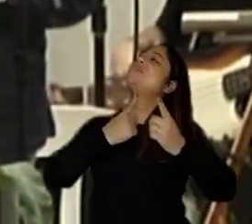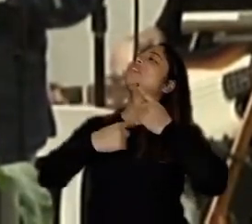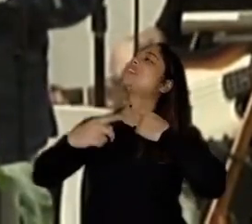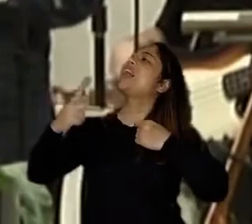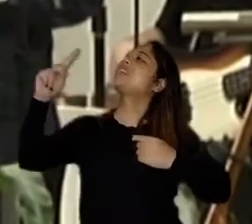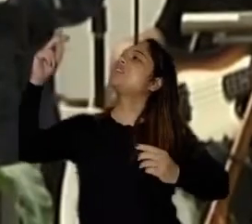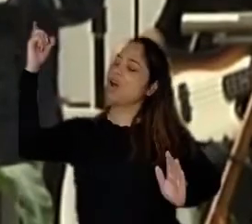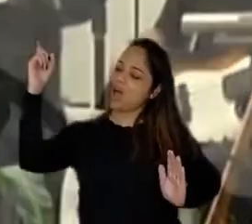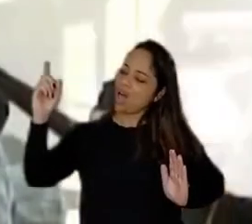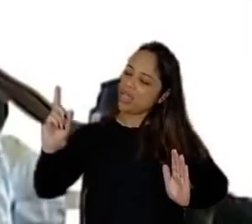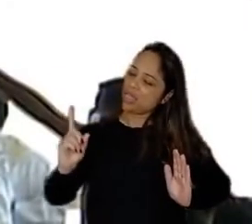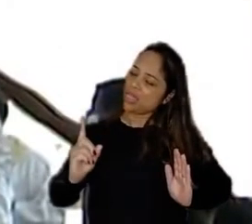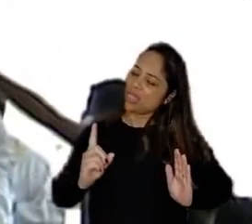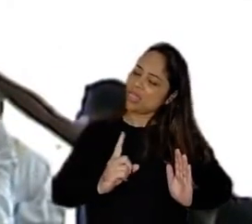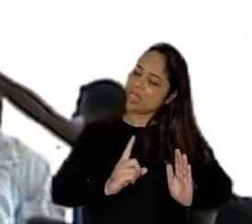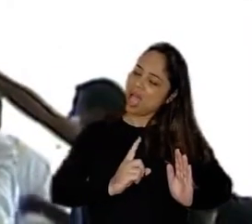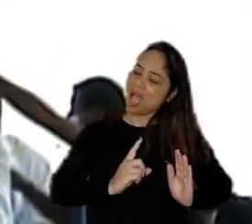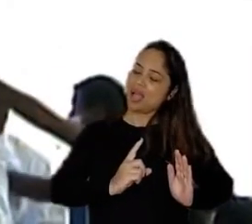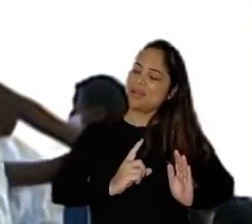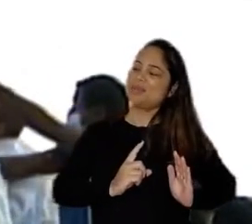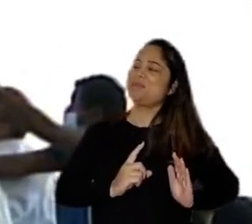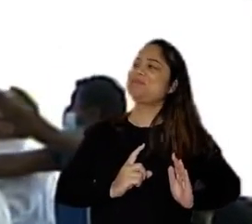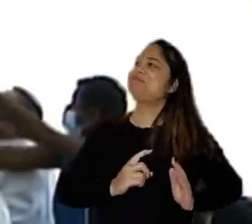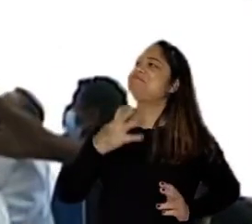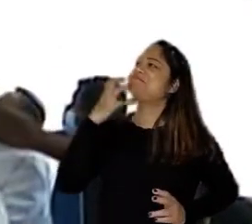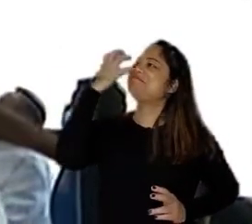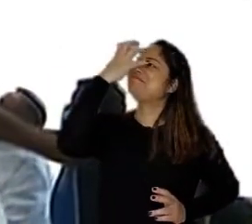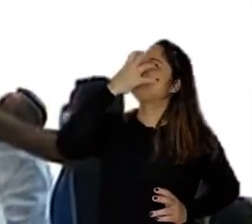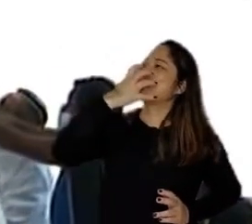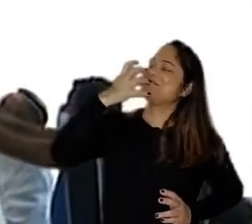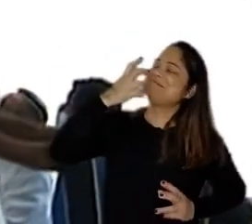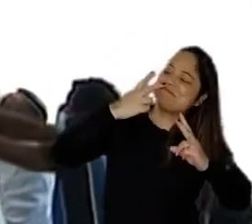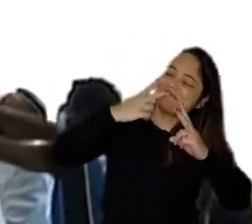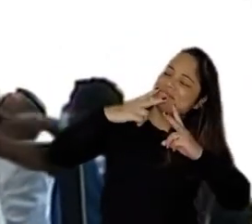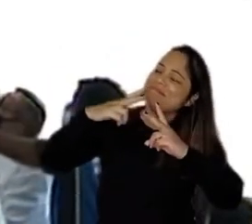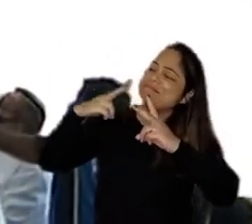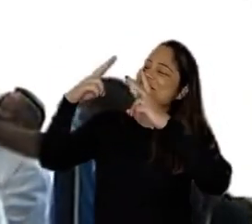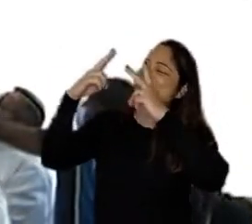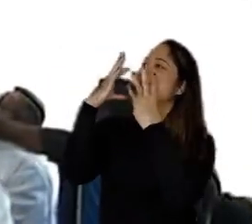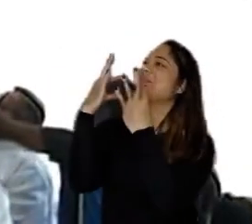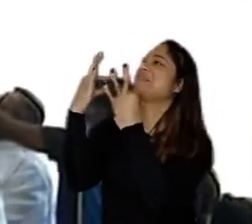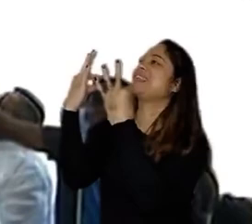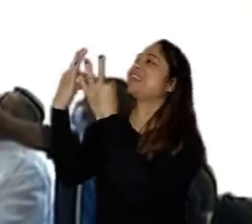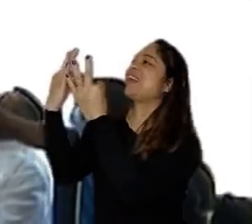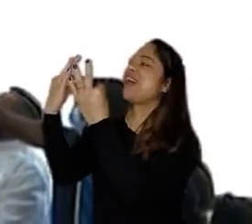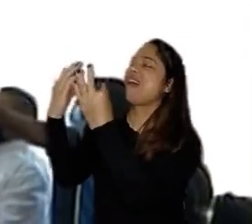eu me rendo à tua voz, quero me